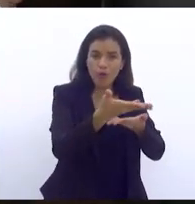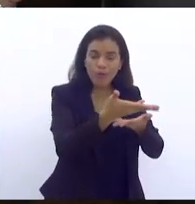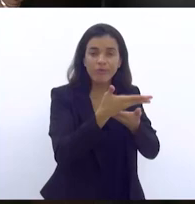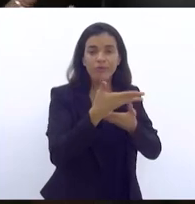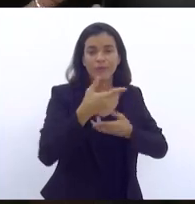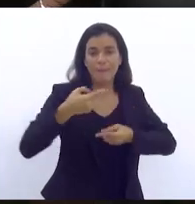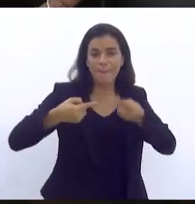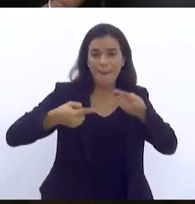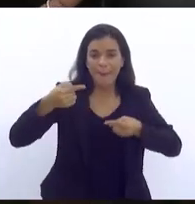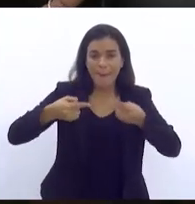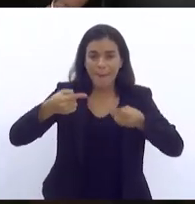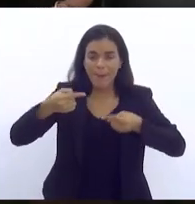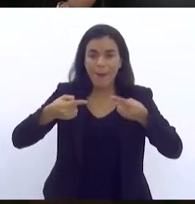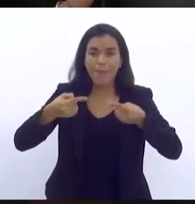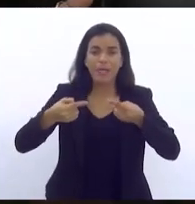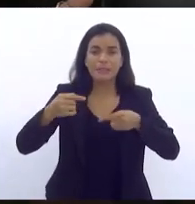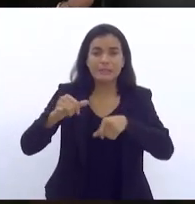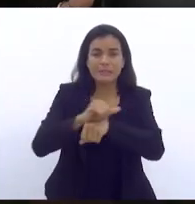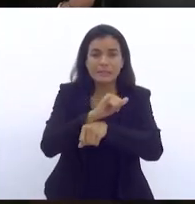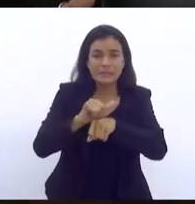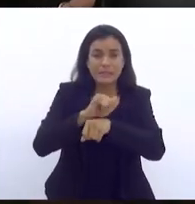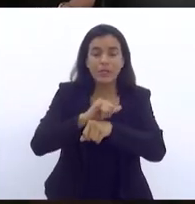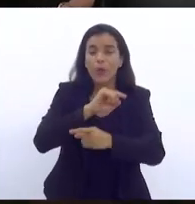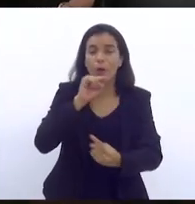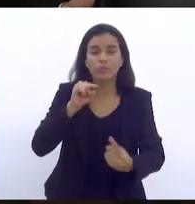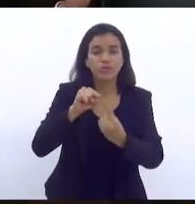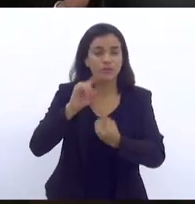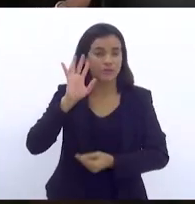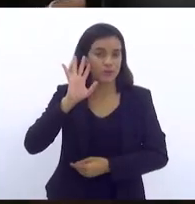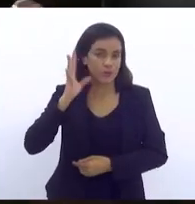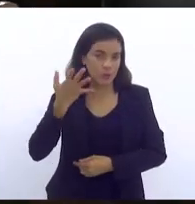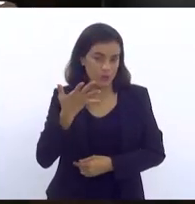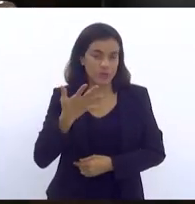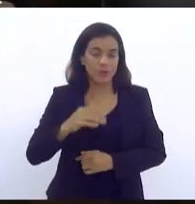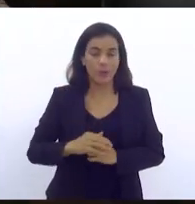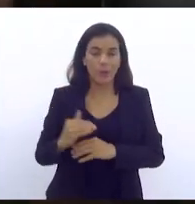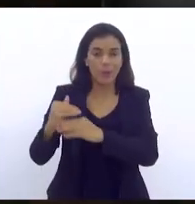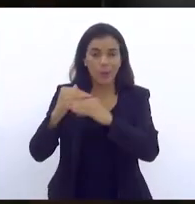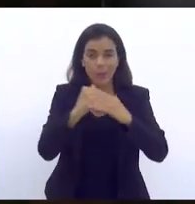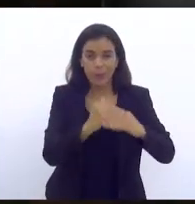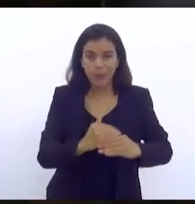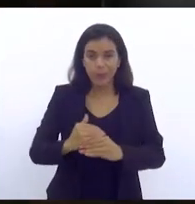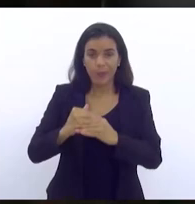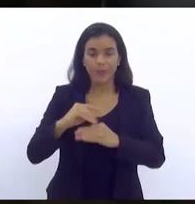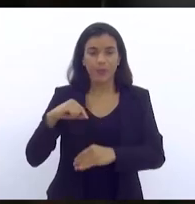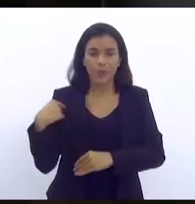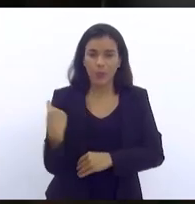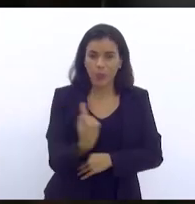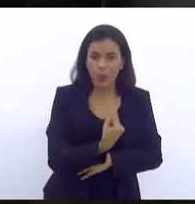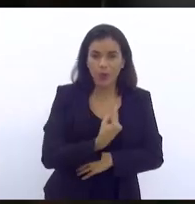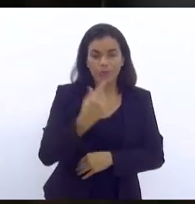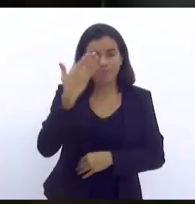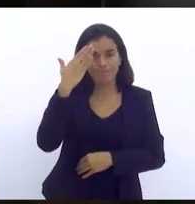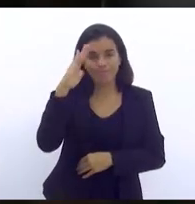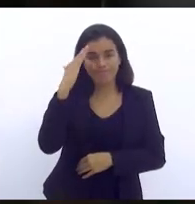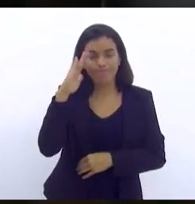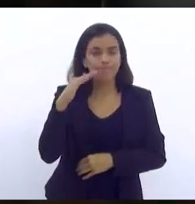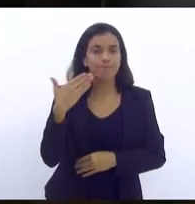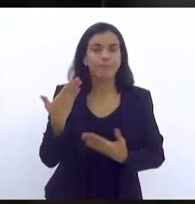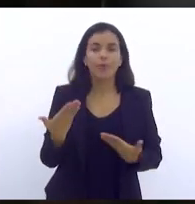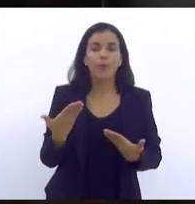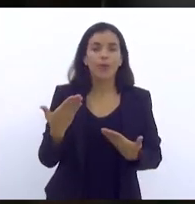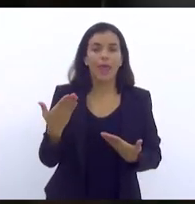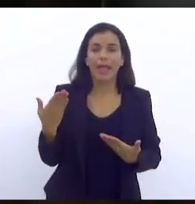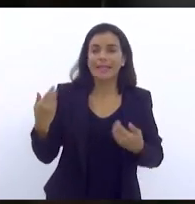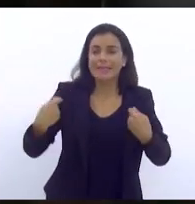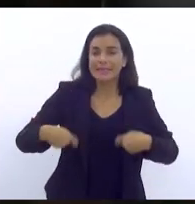para que criemos soluções comuns eu acho que todo todo mundo entende a necessidade e a importância o quanto que é vital